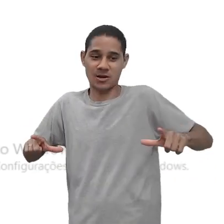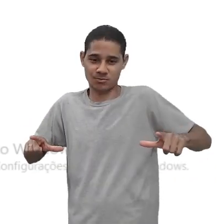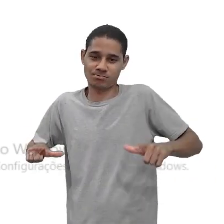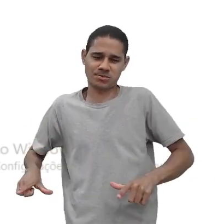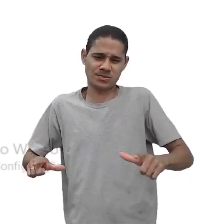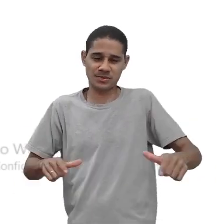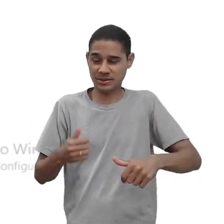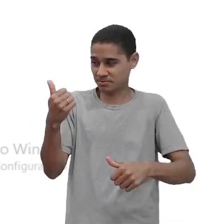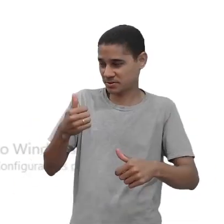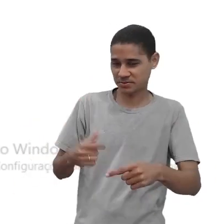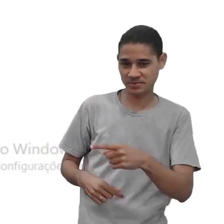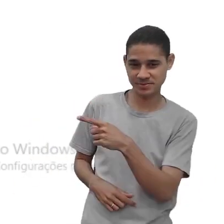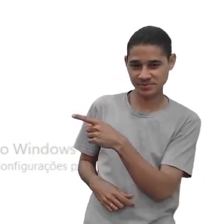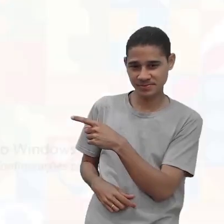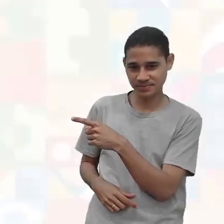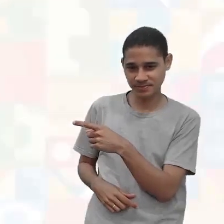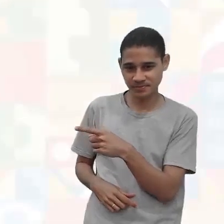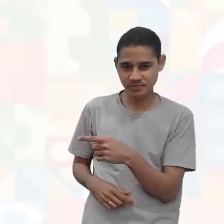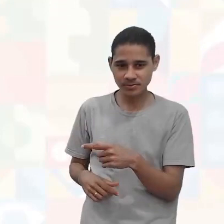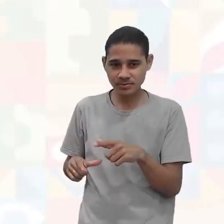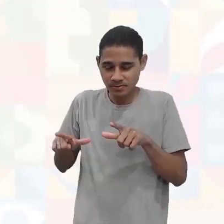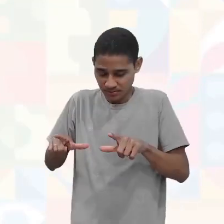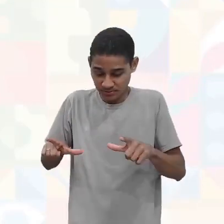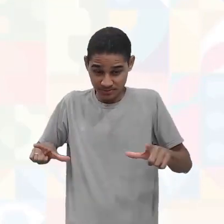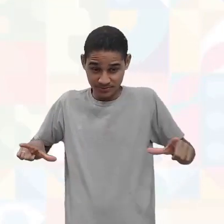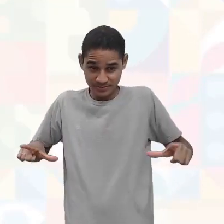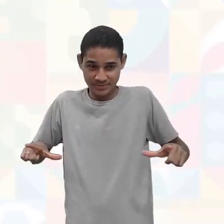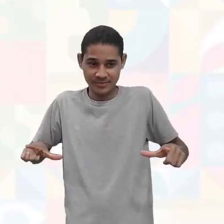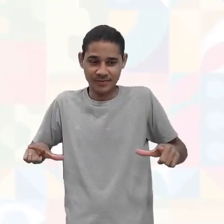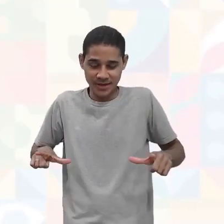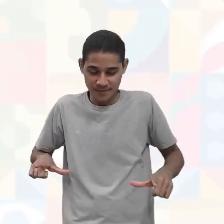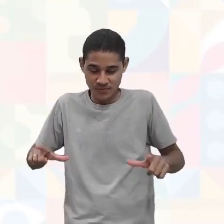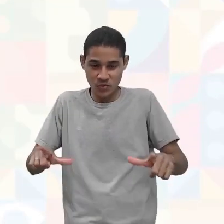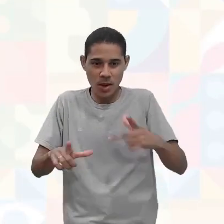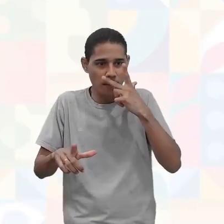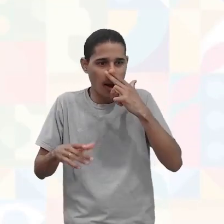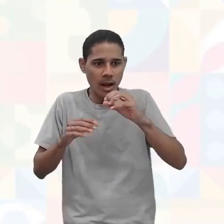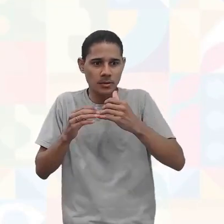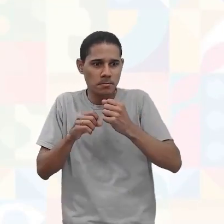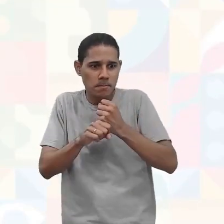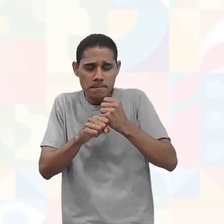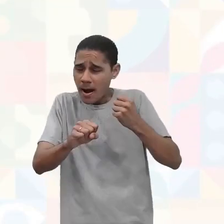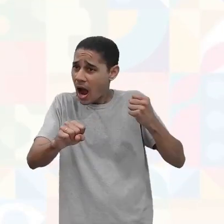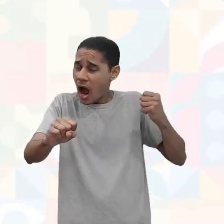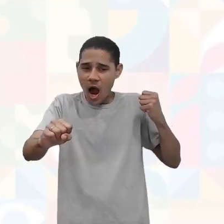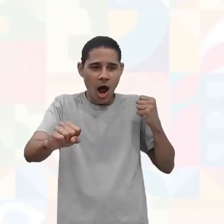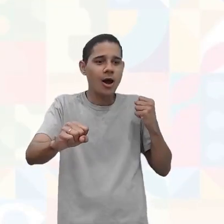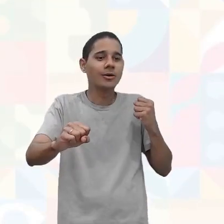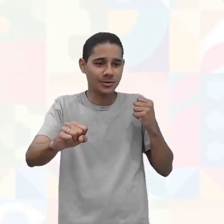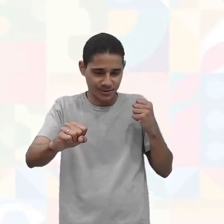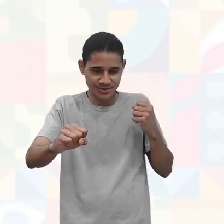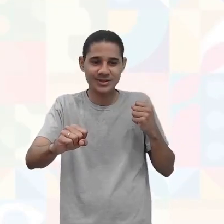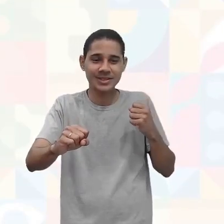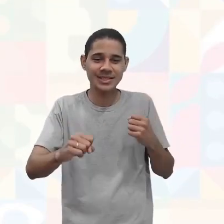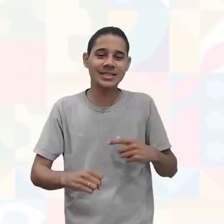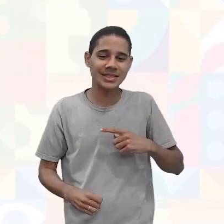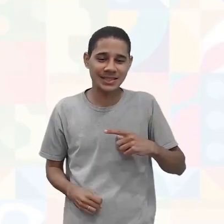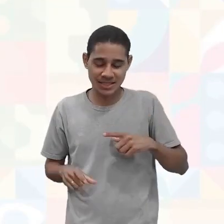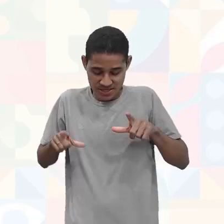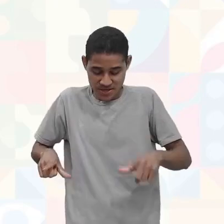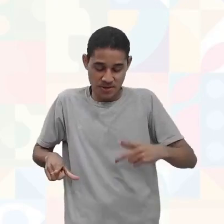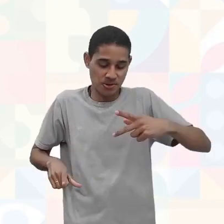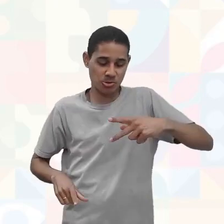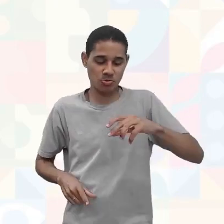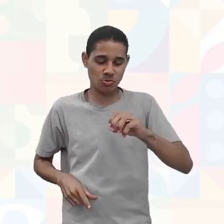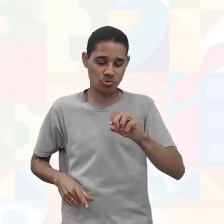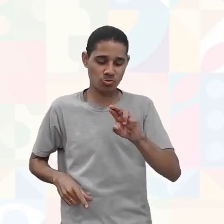ilustração que um revestimento de grandes dimensões aumenta a amplitude do local. Então, a gente tem aí o porcelanato em tamanhos